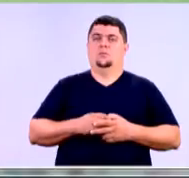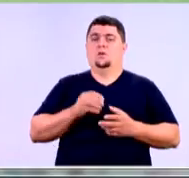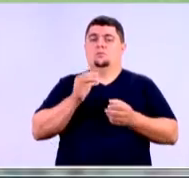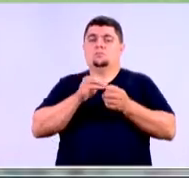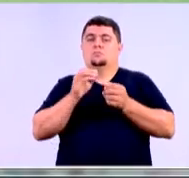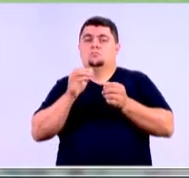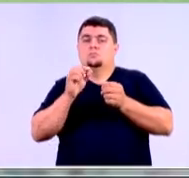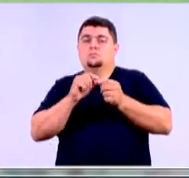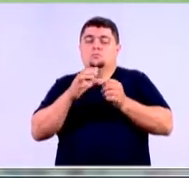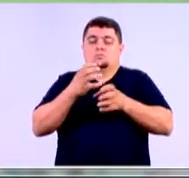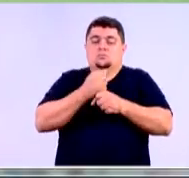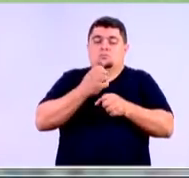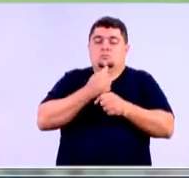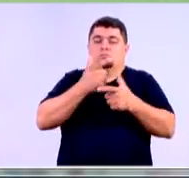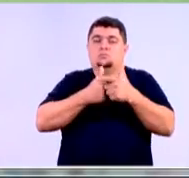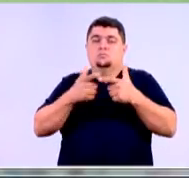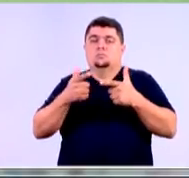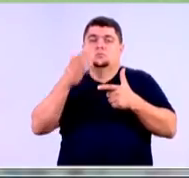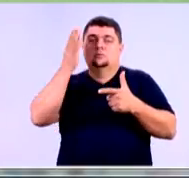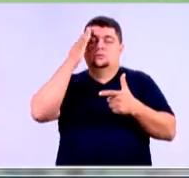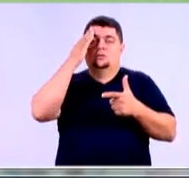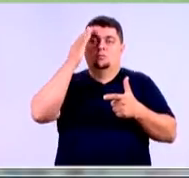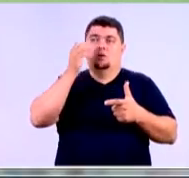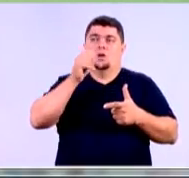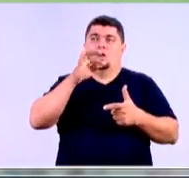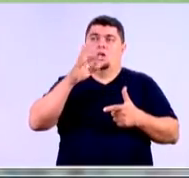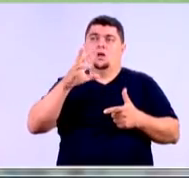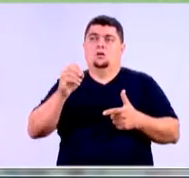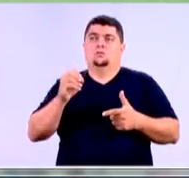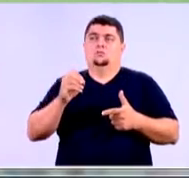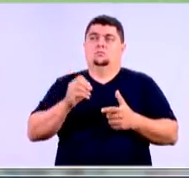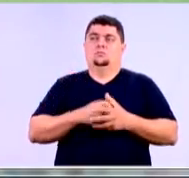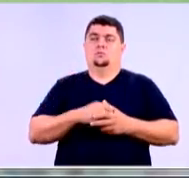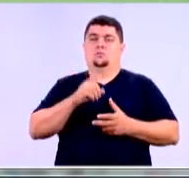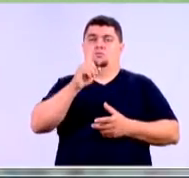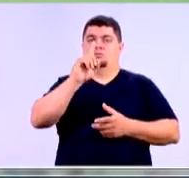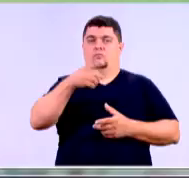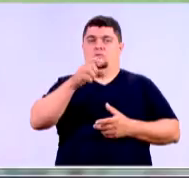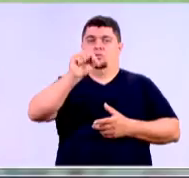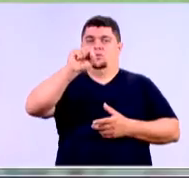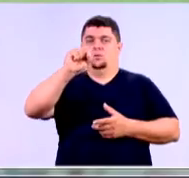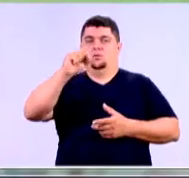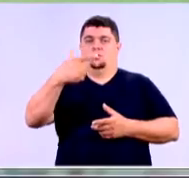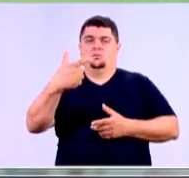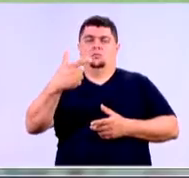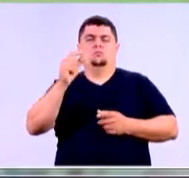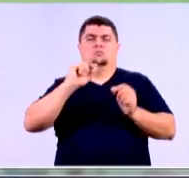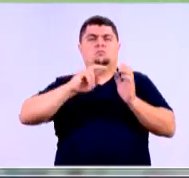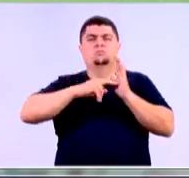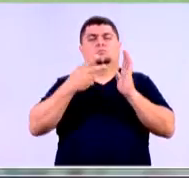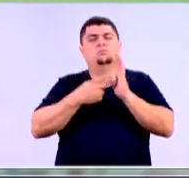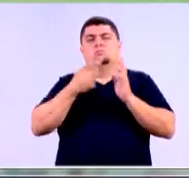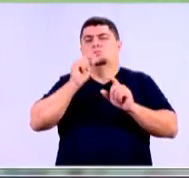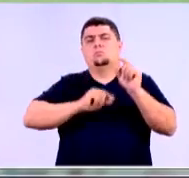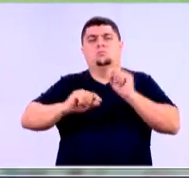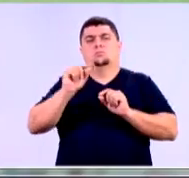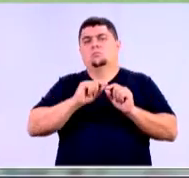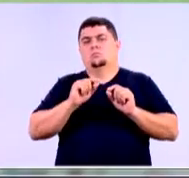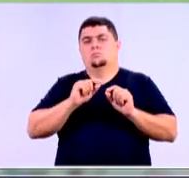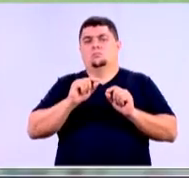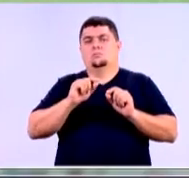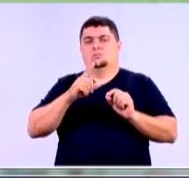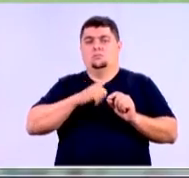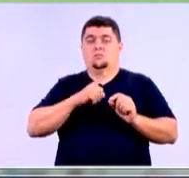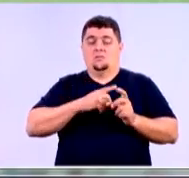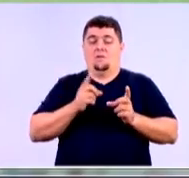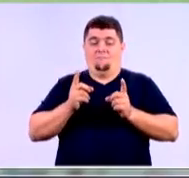grau de giro do ativo. Fica 1,82. E o que significa esse dado, professor? Que você